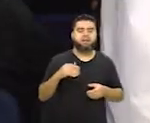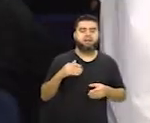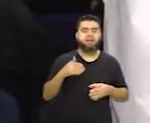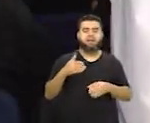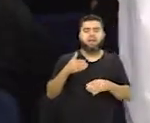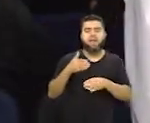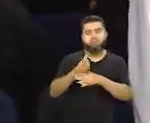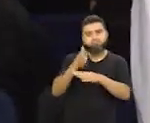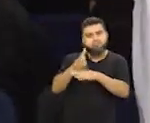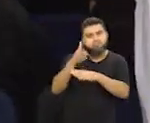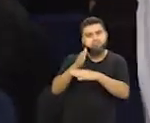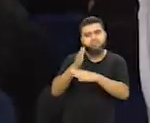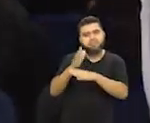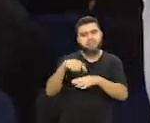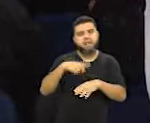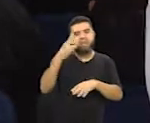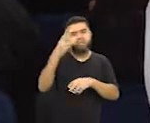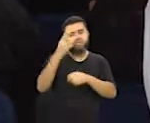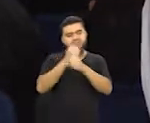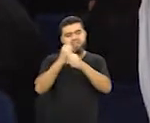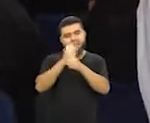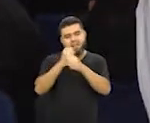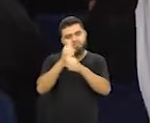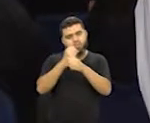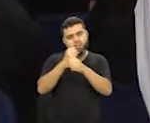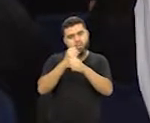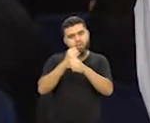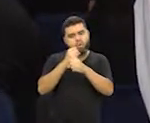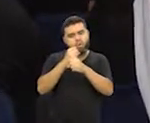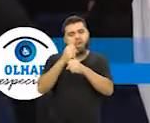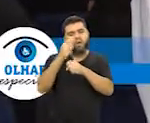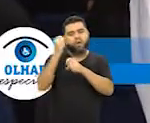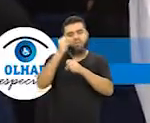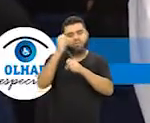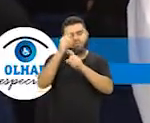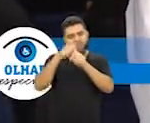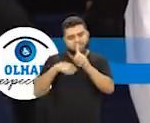frequenta a pessoa durante 3 anos e 8 meses.